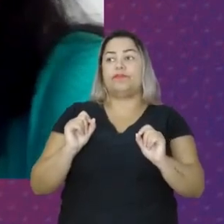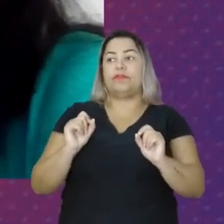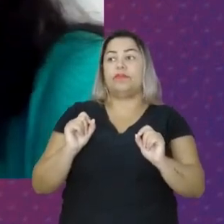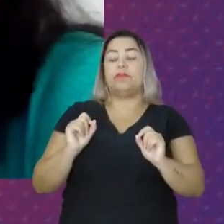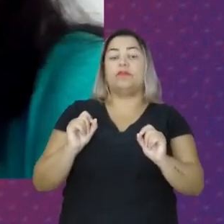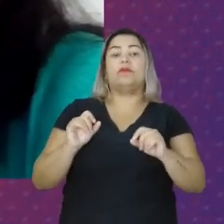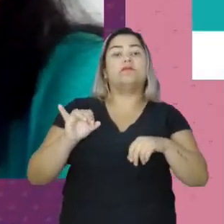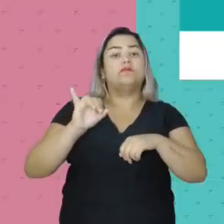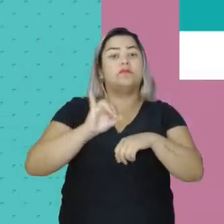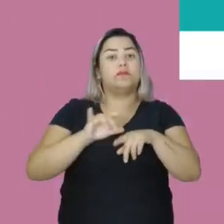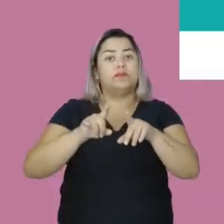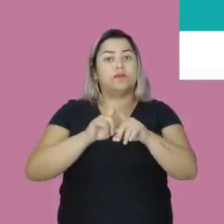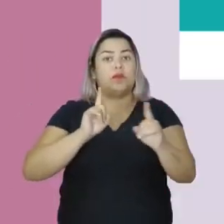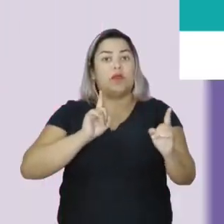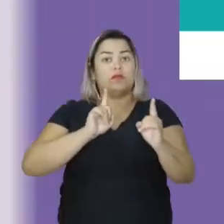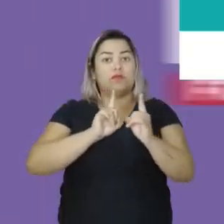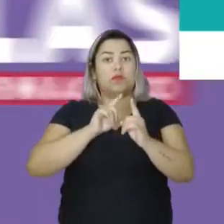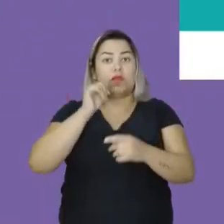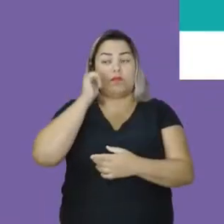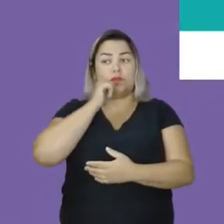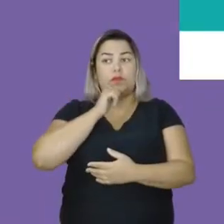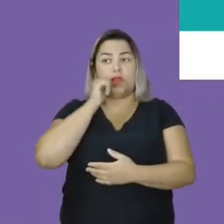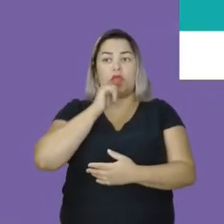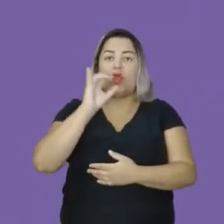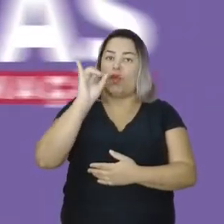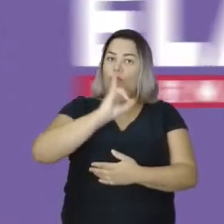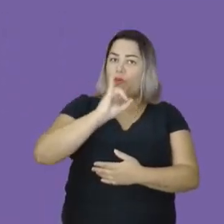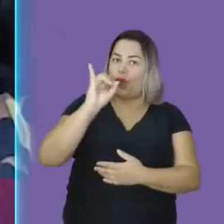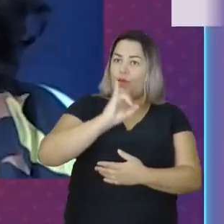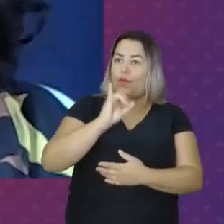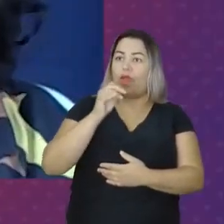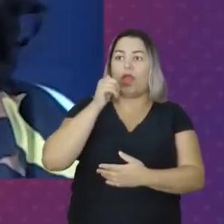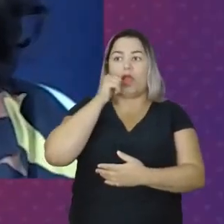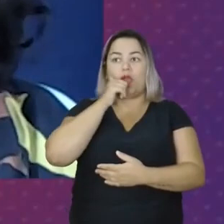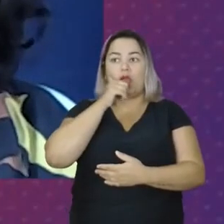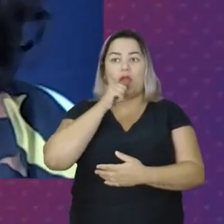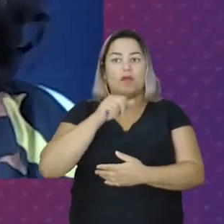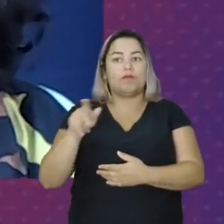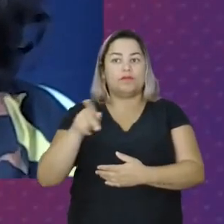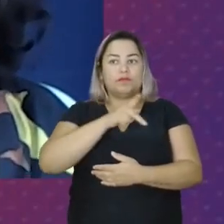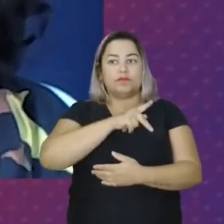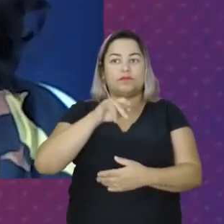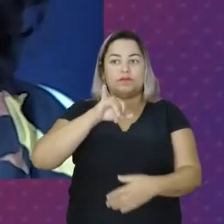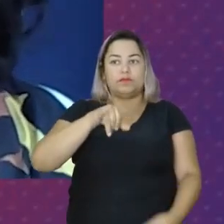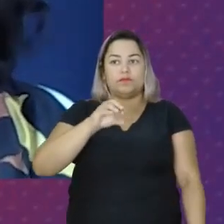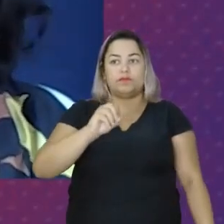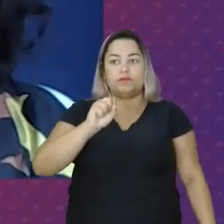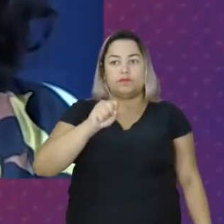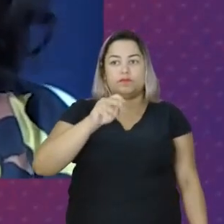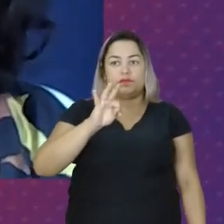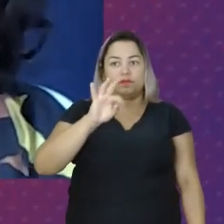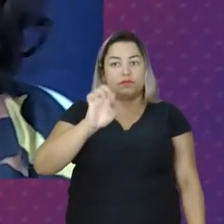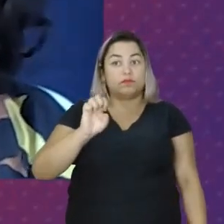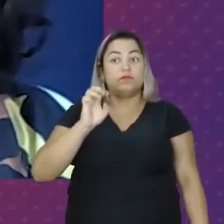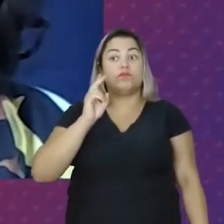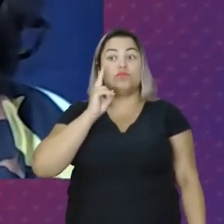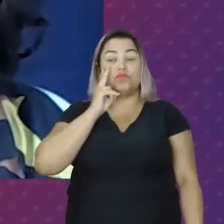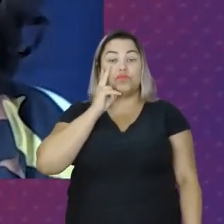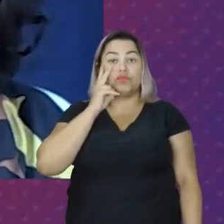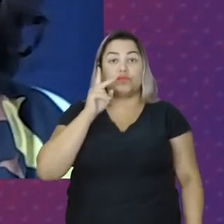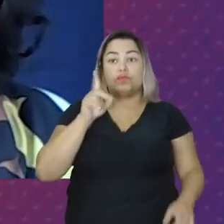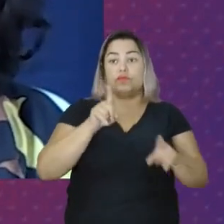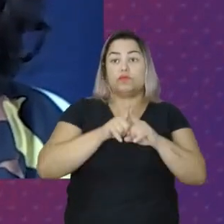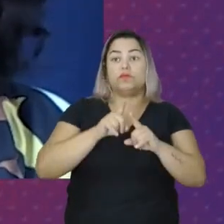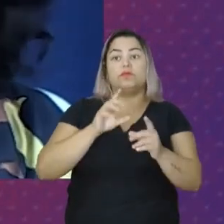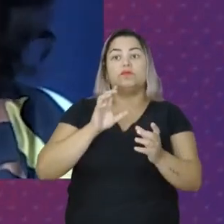da Central de Atendimento à Mulher. Olá, eu sou a professora Giuseppe, vereadora em